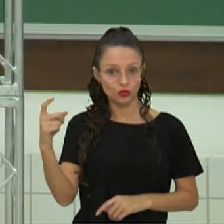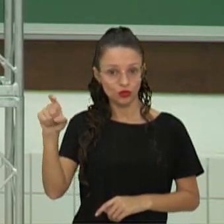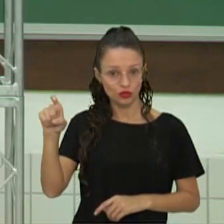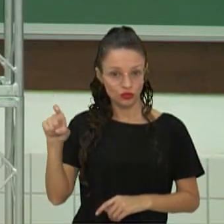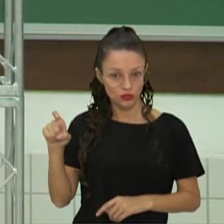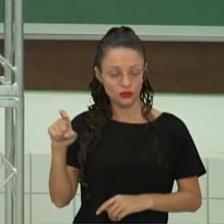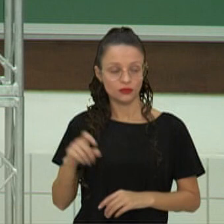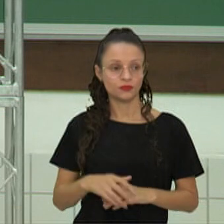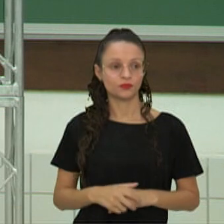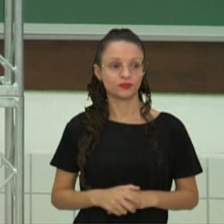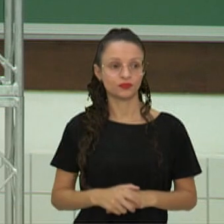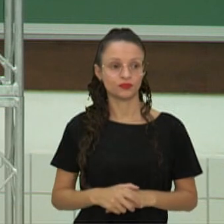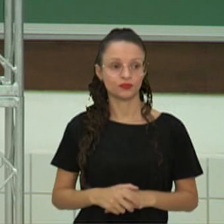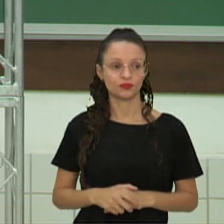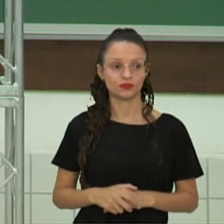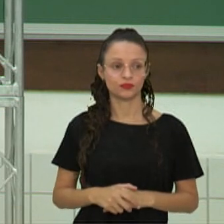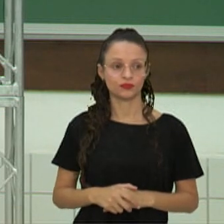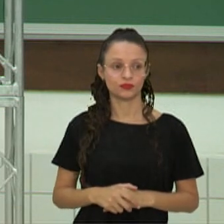sinal do maior.